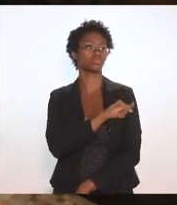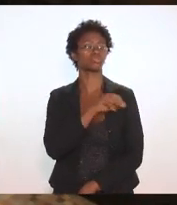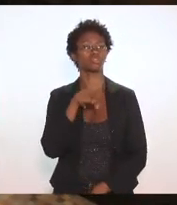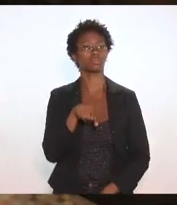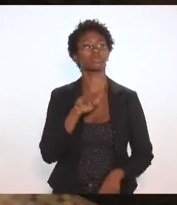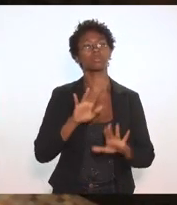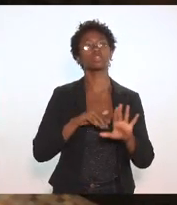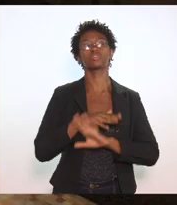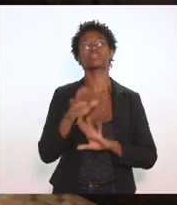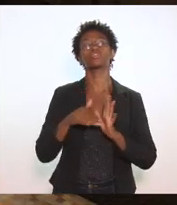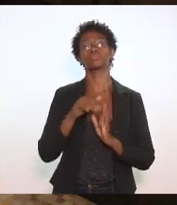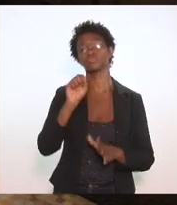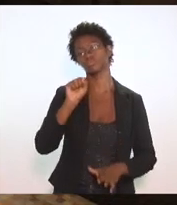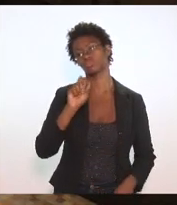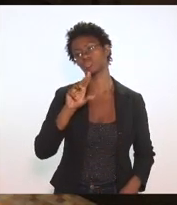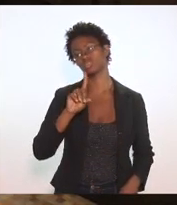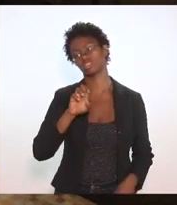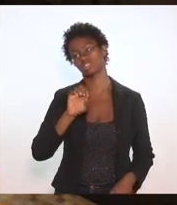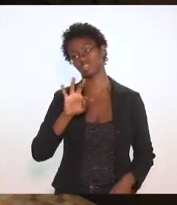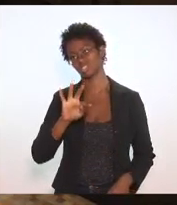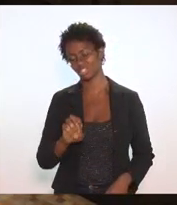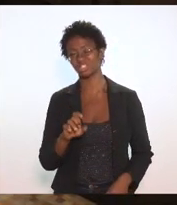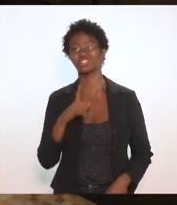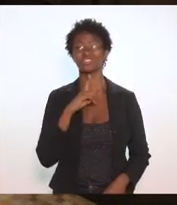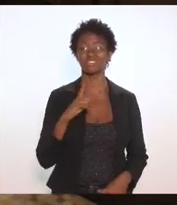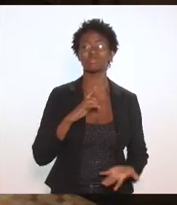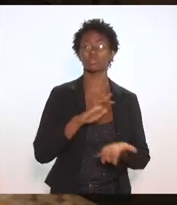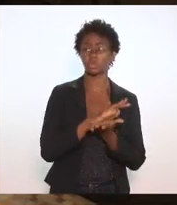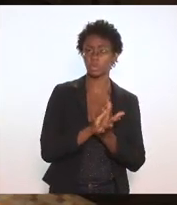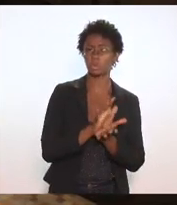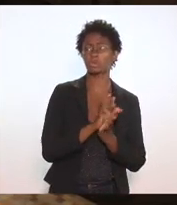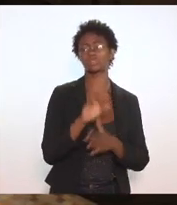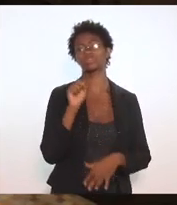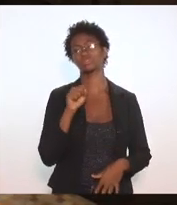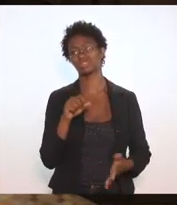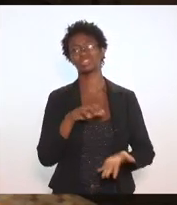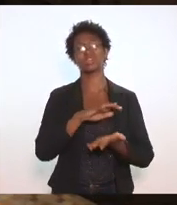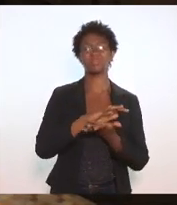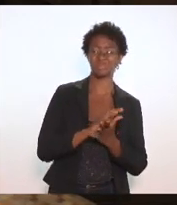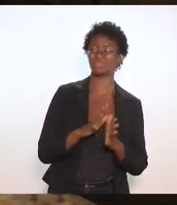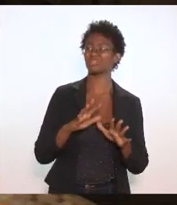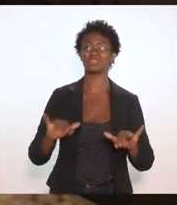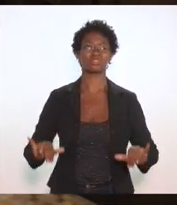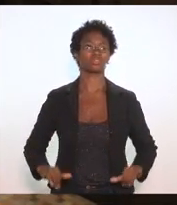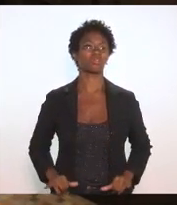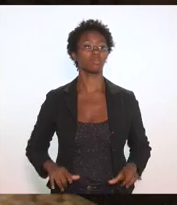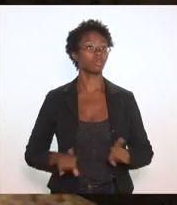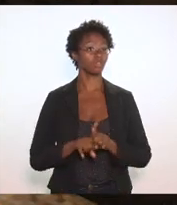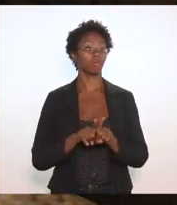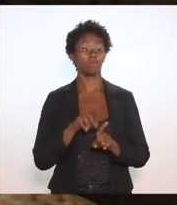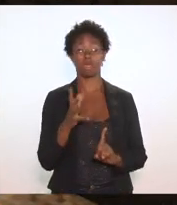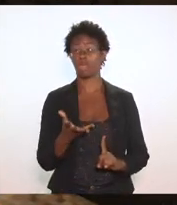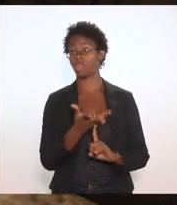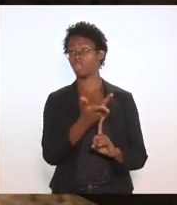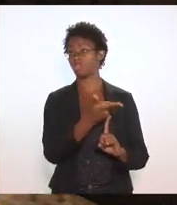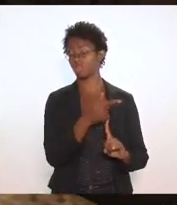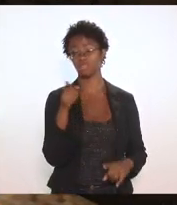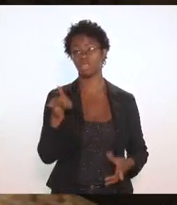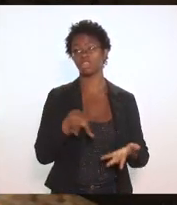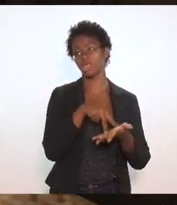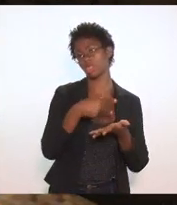todo o Sudeste brasileiro, sob repressão, sob preconceito, sob racismo. Além disso, era um artista, né? Um coreógrafo,